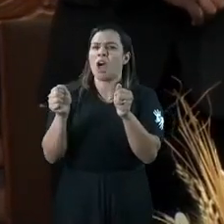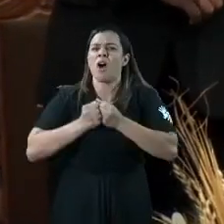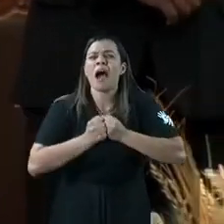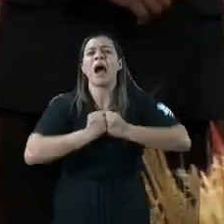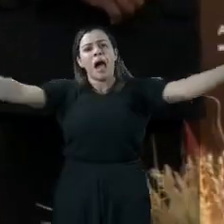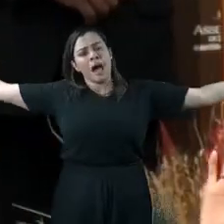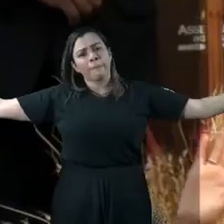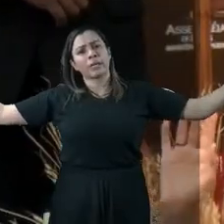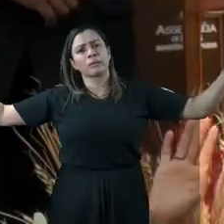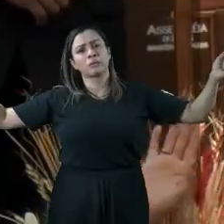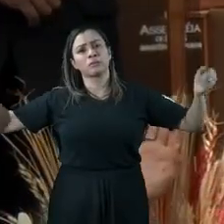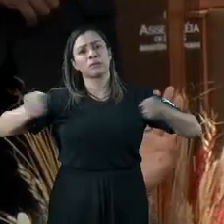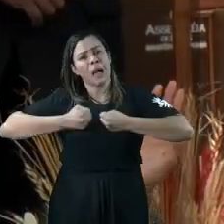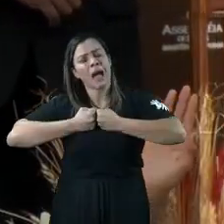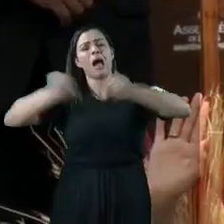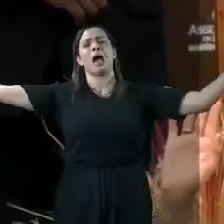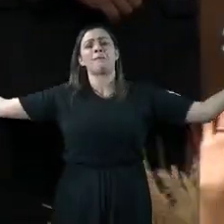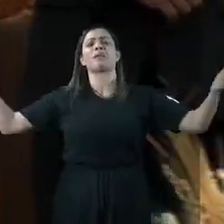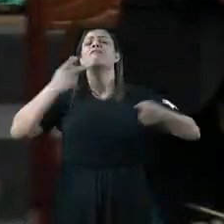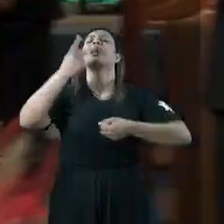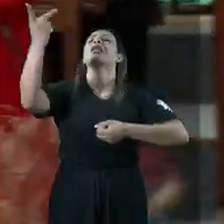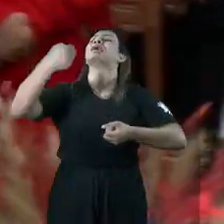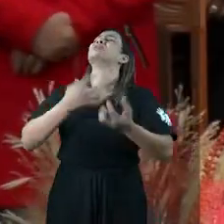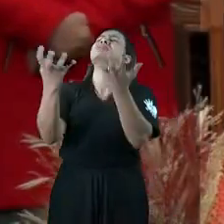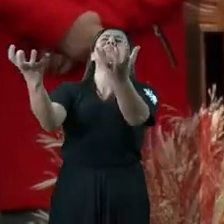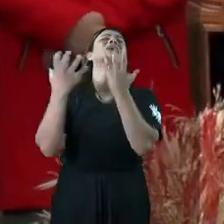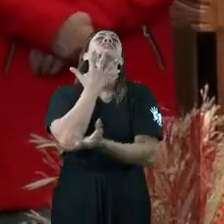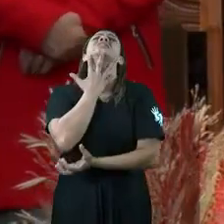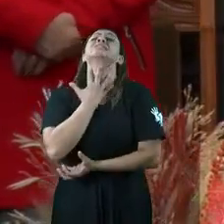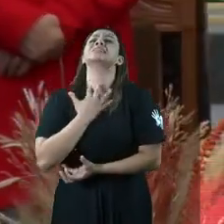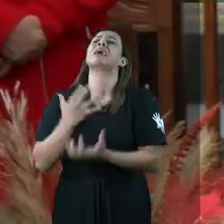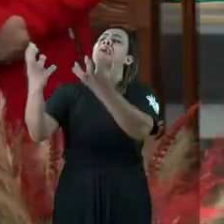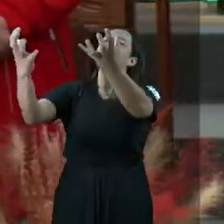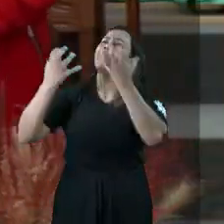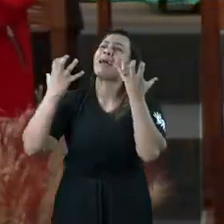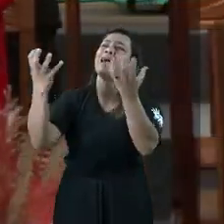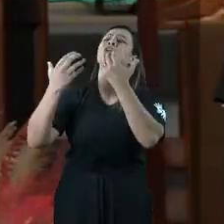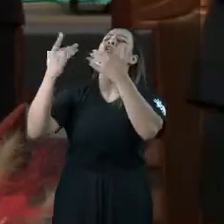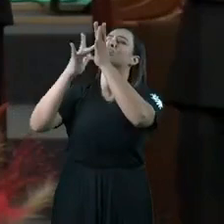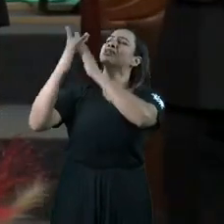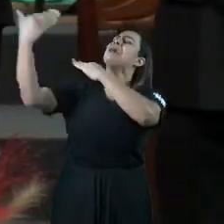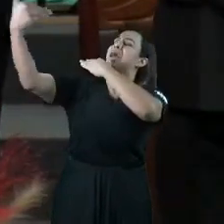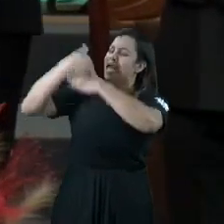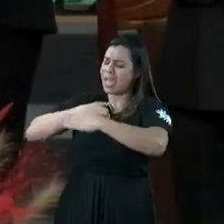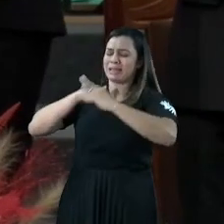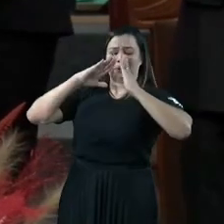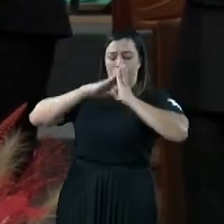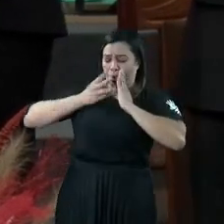fechadura, vai escancarar e vai dizer: eu tenho sede. Entra para sempre e faz morar.